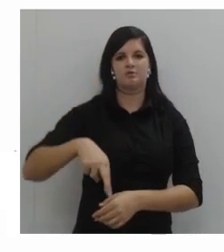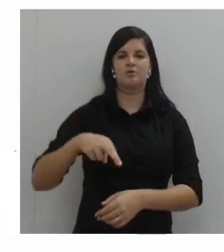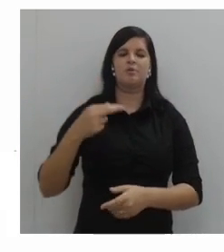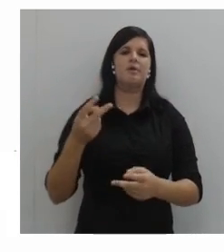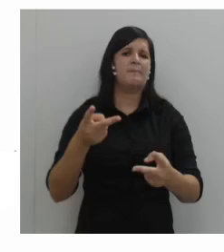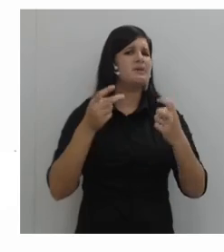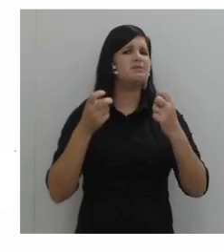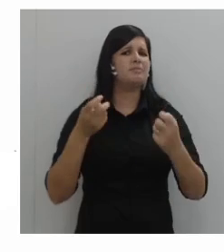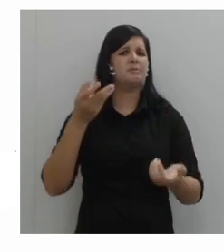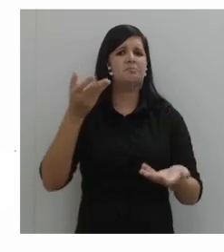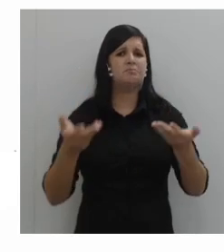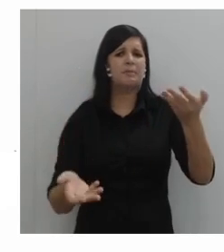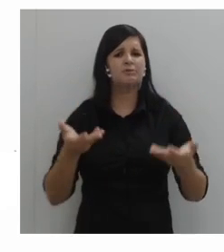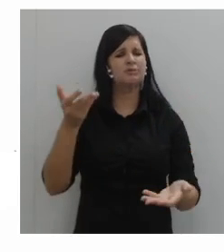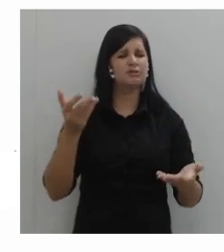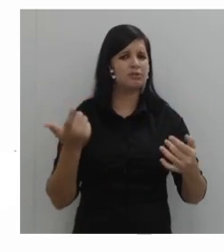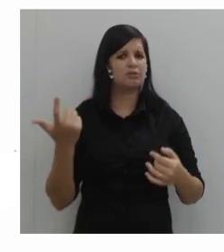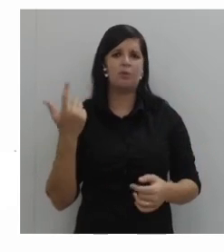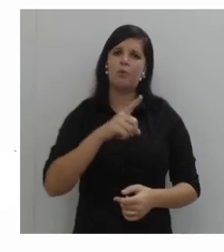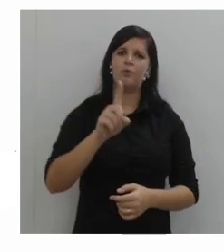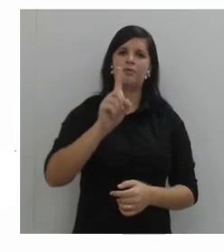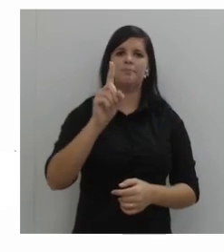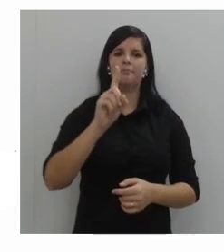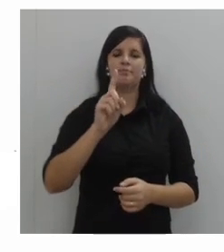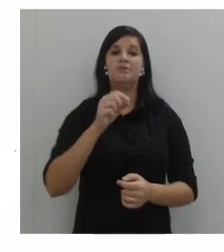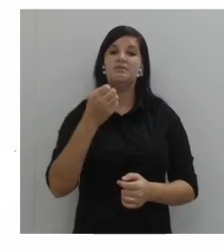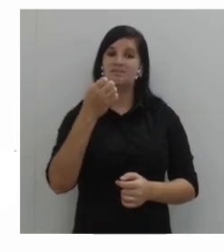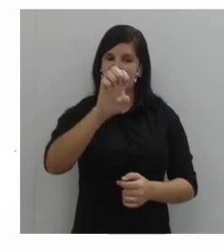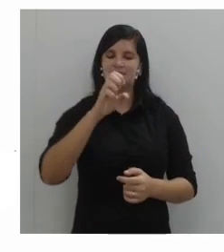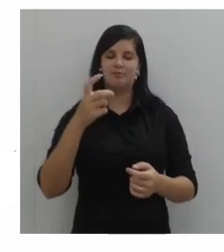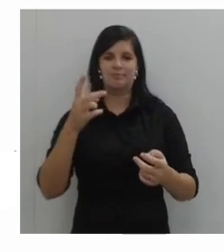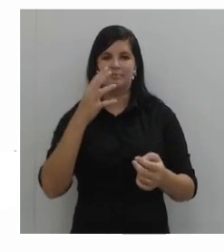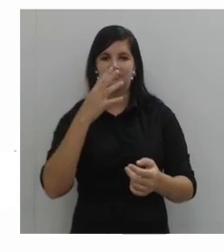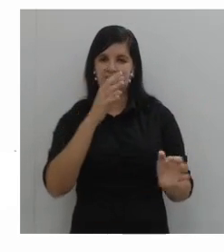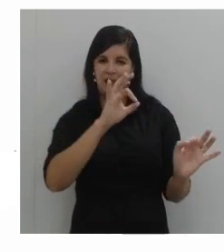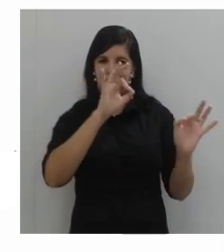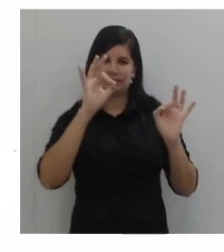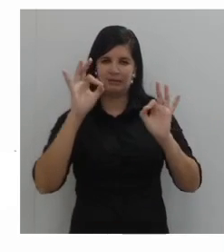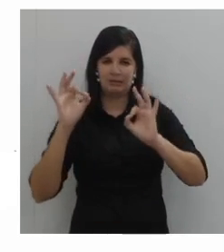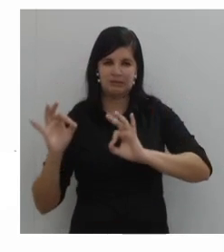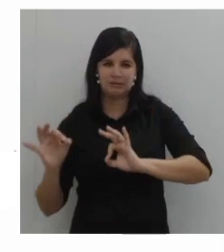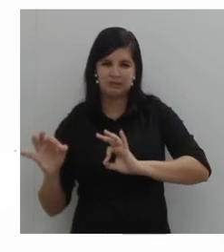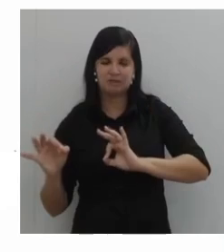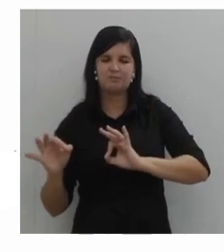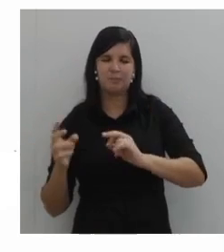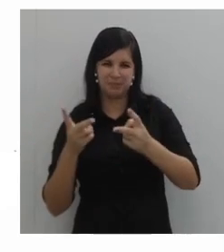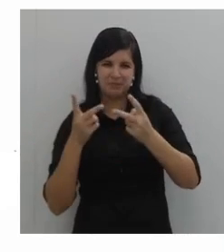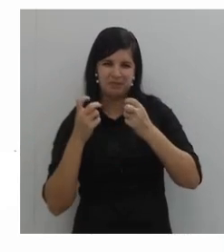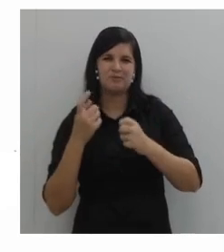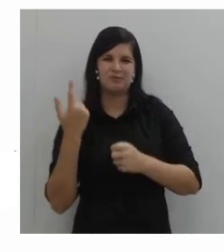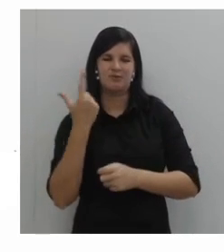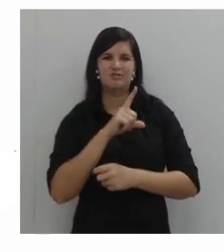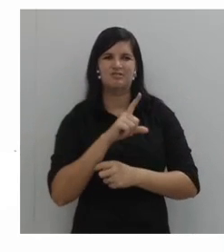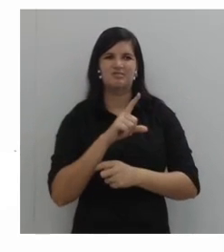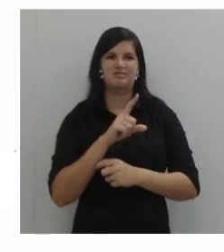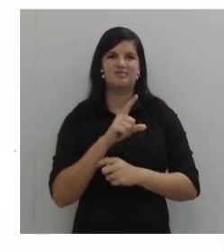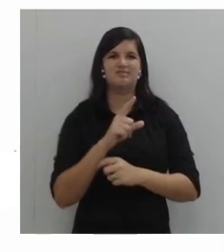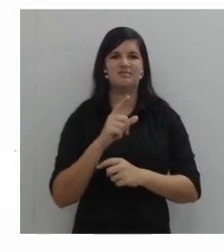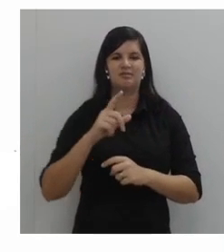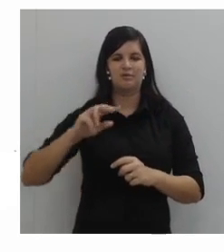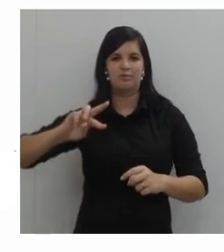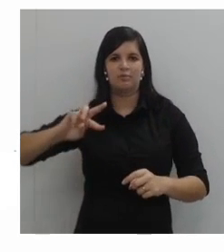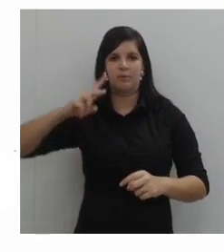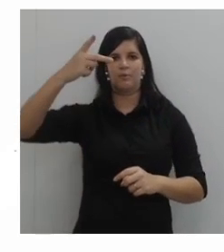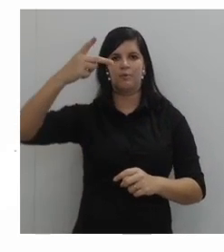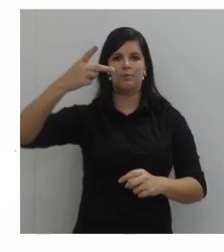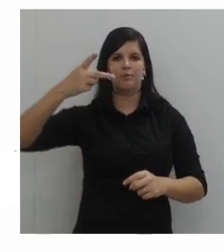uma proporcionalidade. E se você prestar atenção, até dá para notar a proporcionalidade aqui, ó. Você dobrou a quantidade